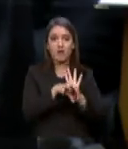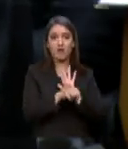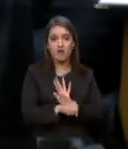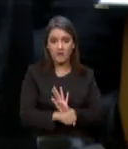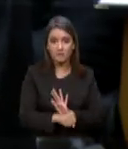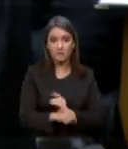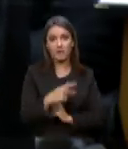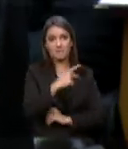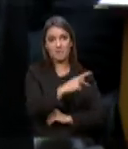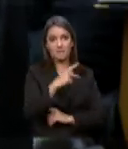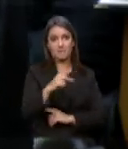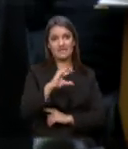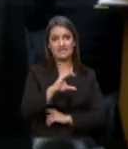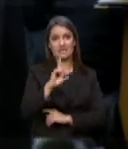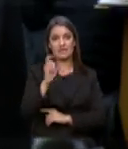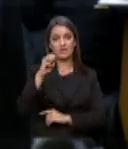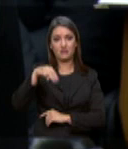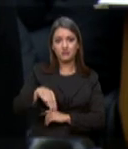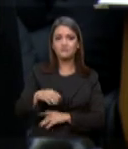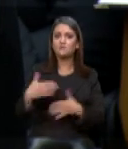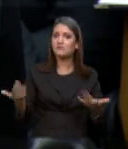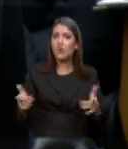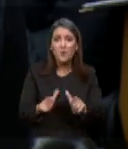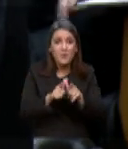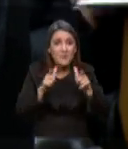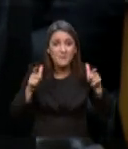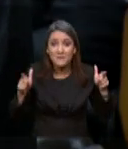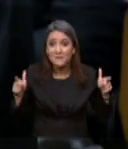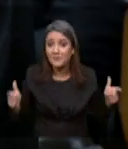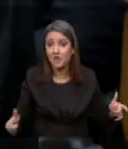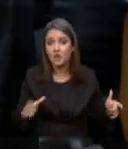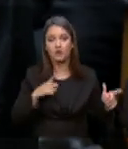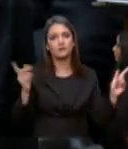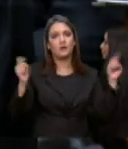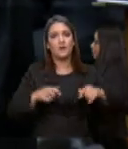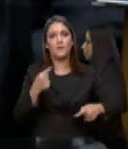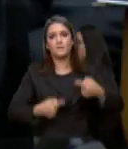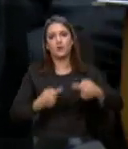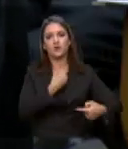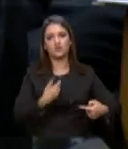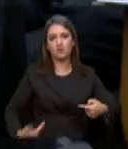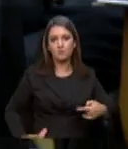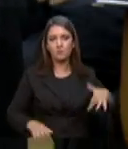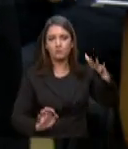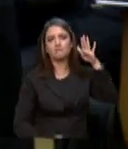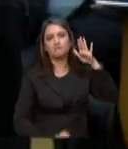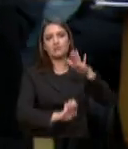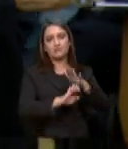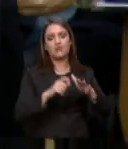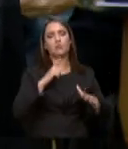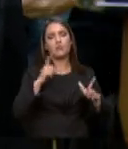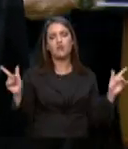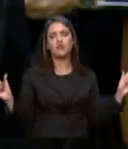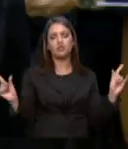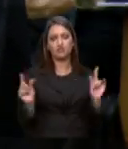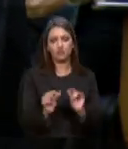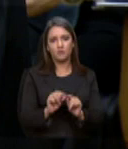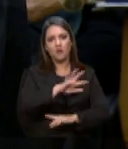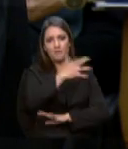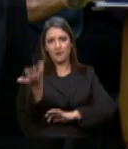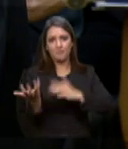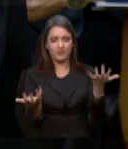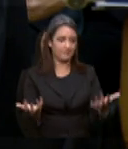o PPCDAM, foi a maior e mais eficiente política pública de Estado para a redução